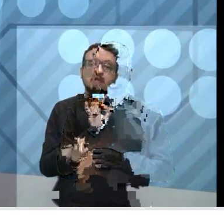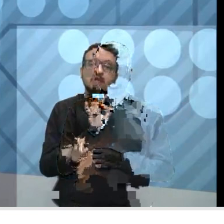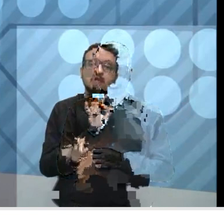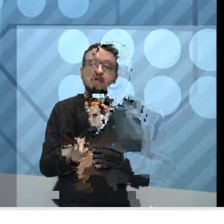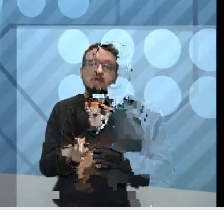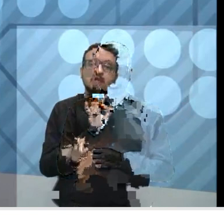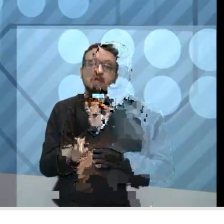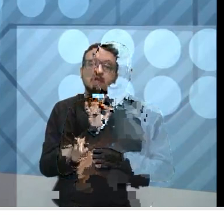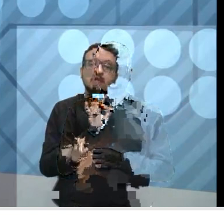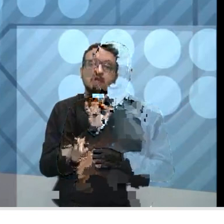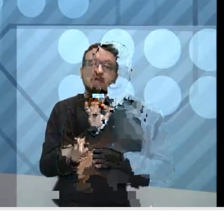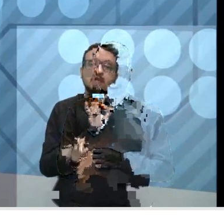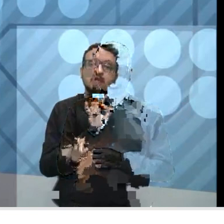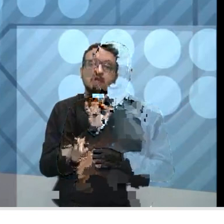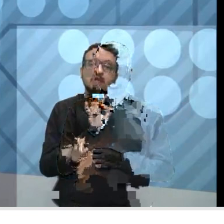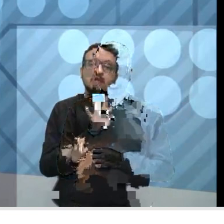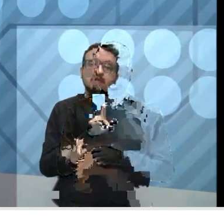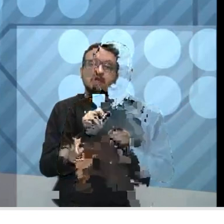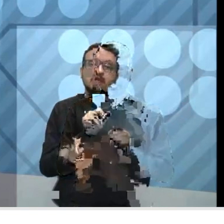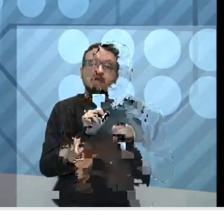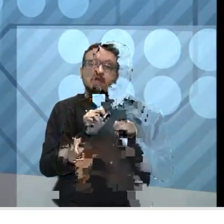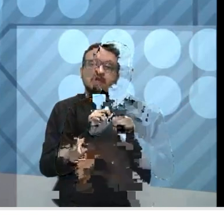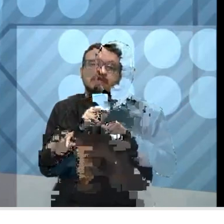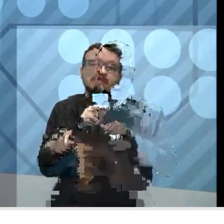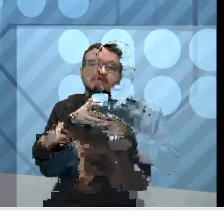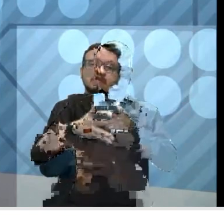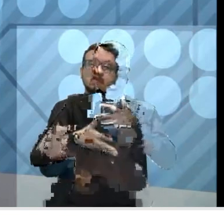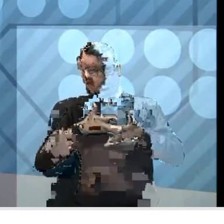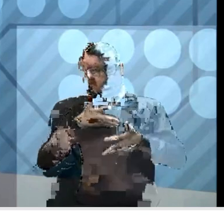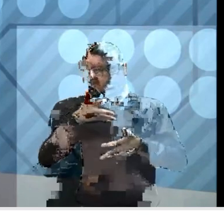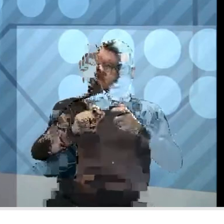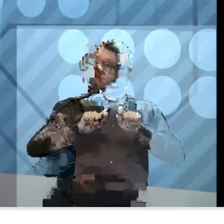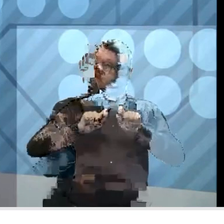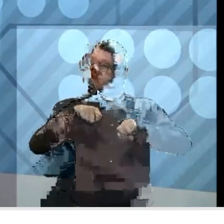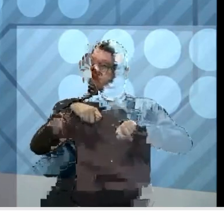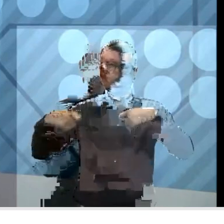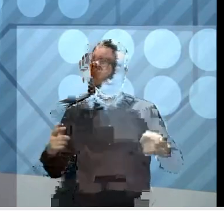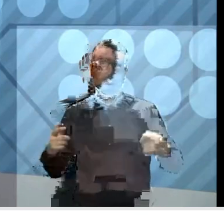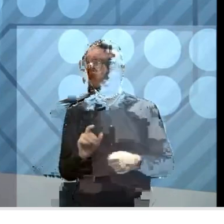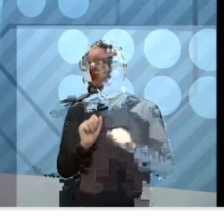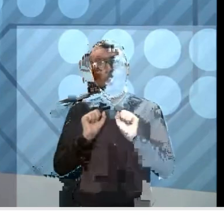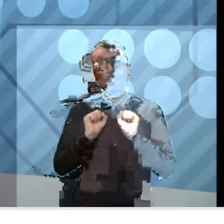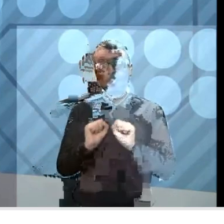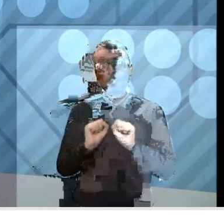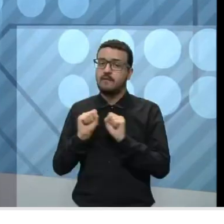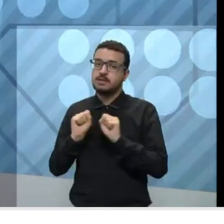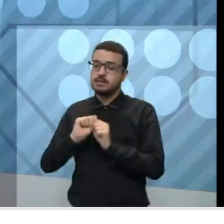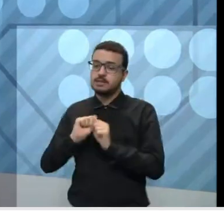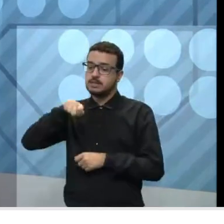Que vai trazer um outro sentido, a estrutura da frase também. Então, esses conhecimentos são